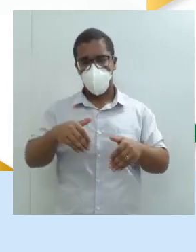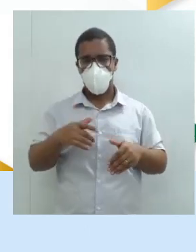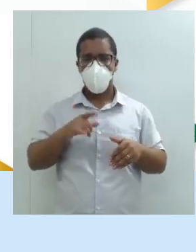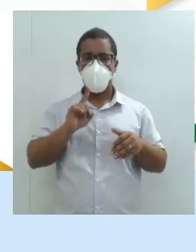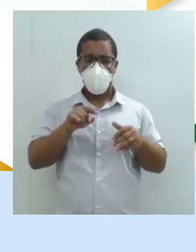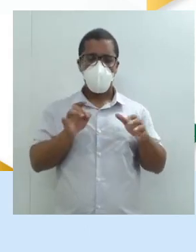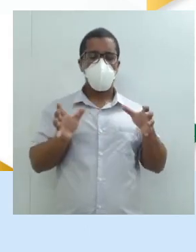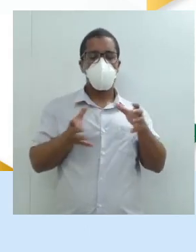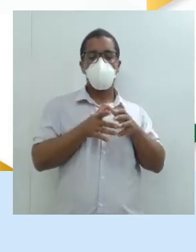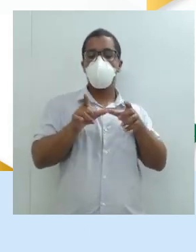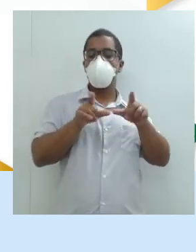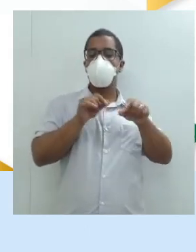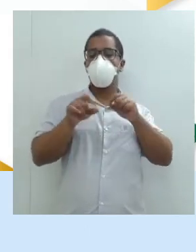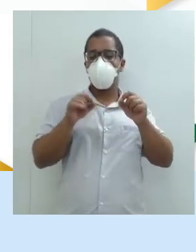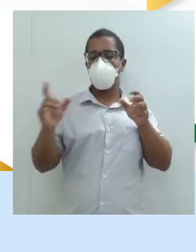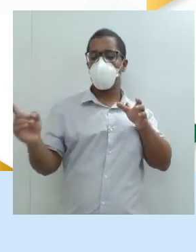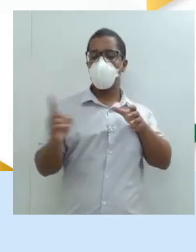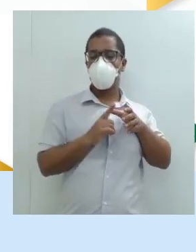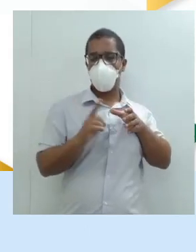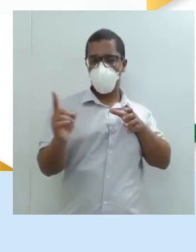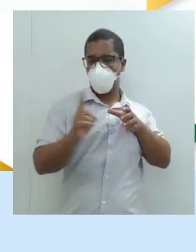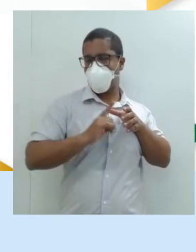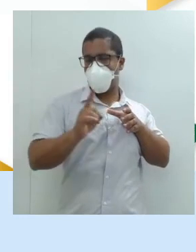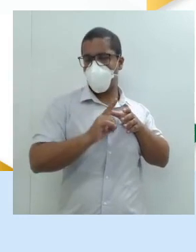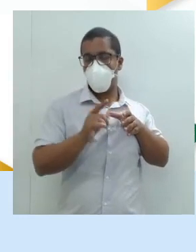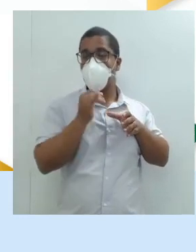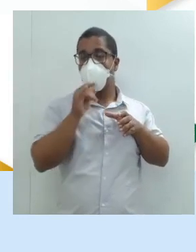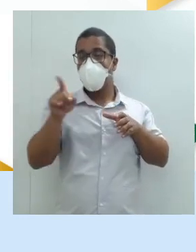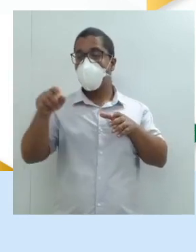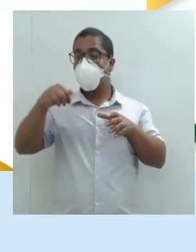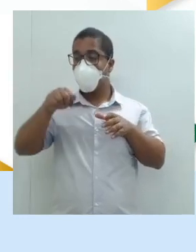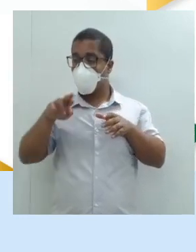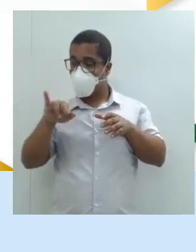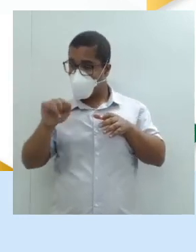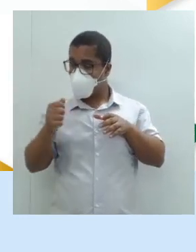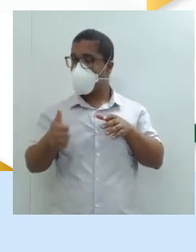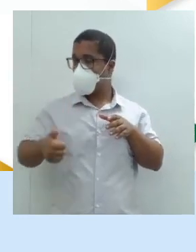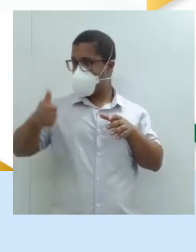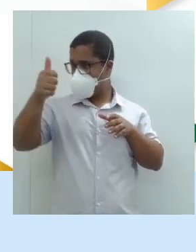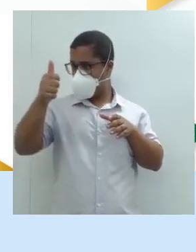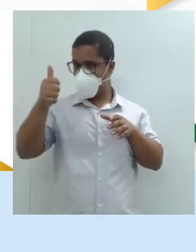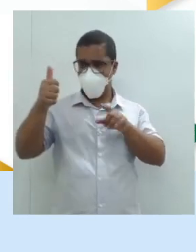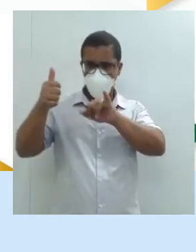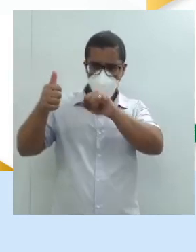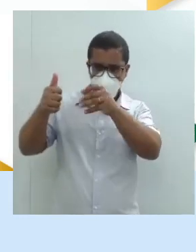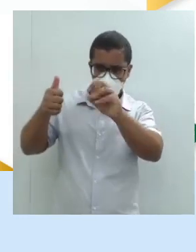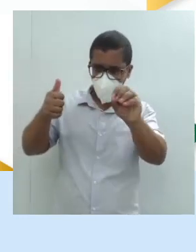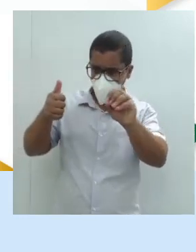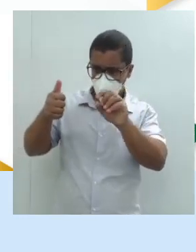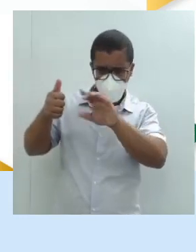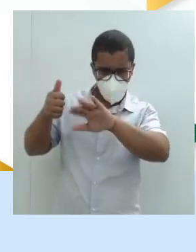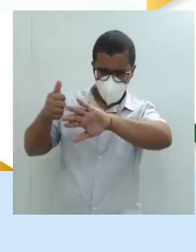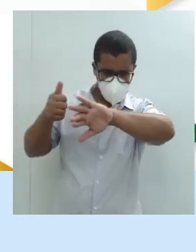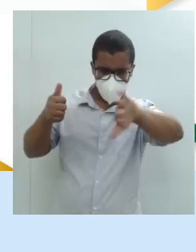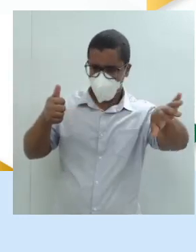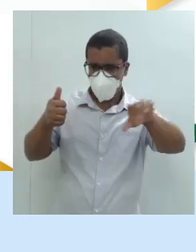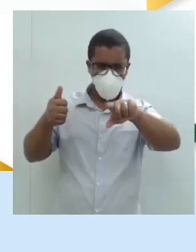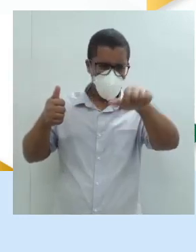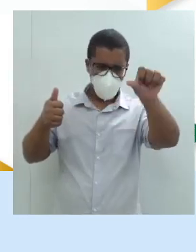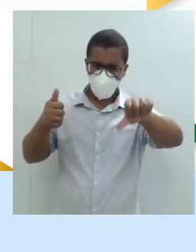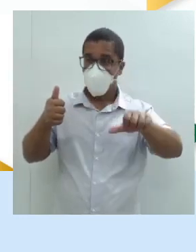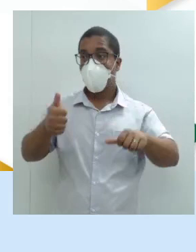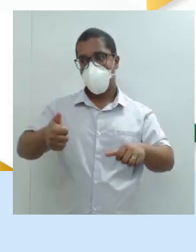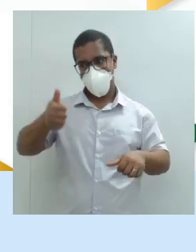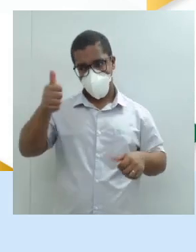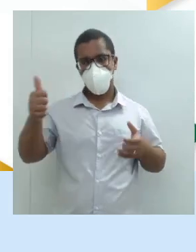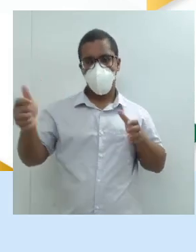fazer uma seleção, porque vamos supor que Maria jogue melhor que João, então só Maria vai jogar aquele esporte. Está errado. Todo